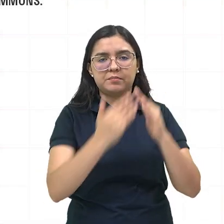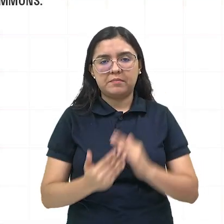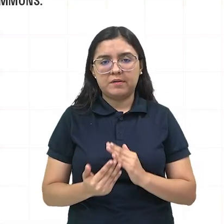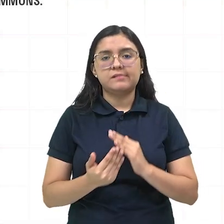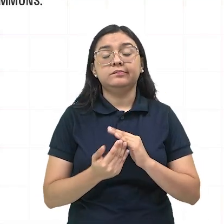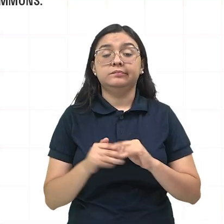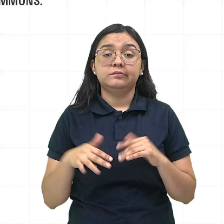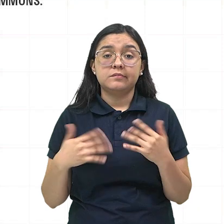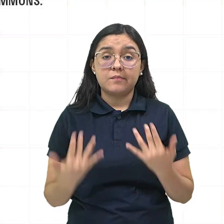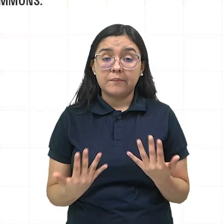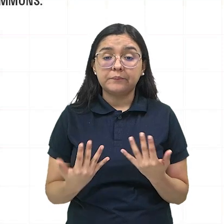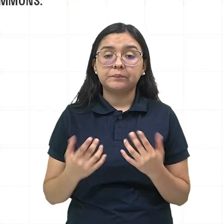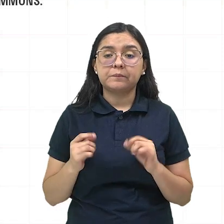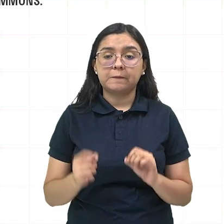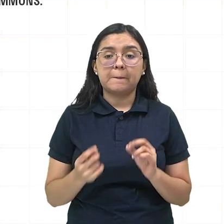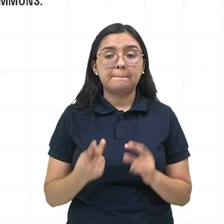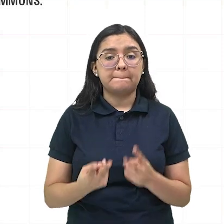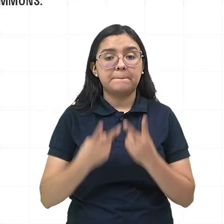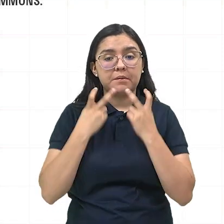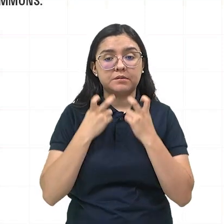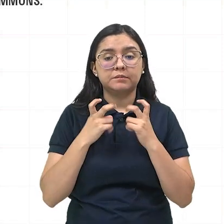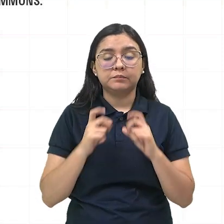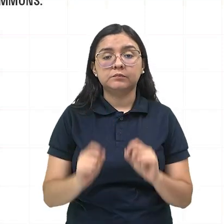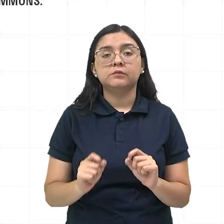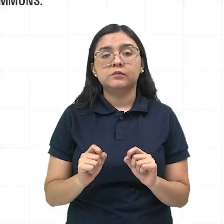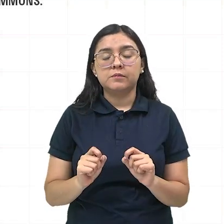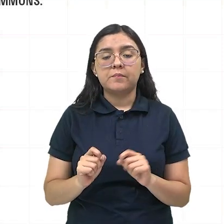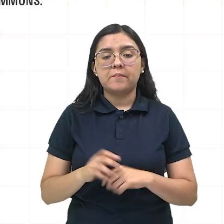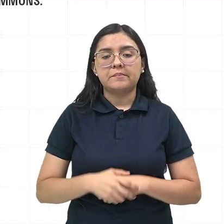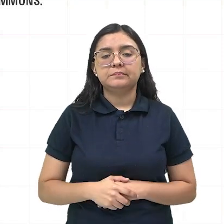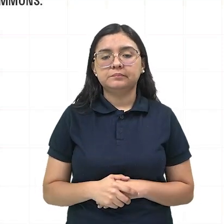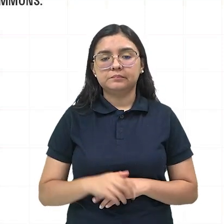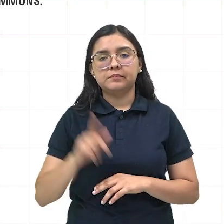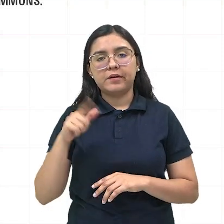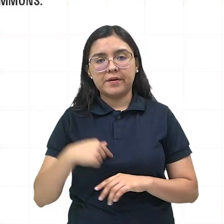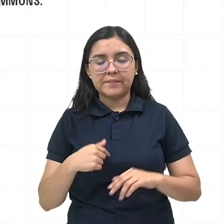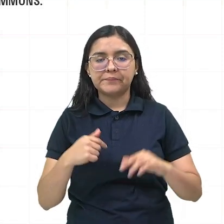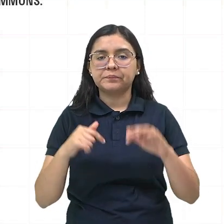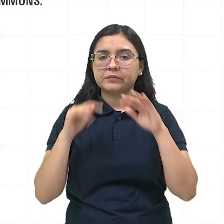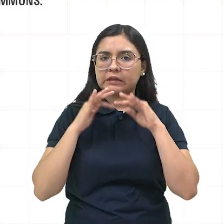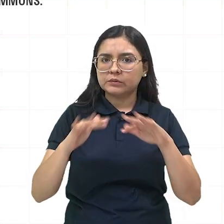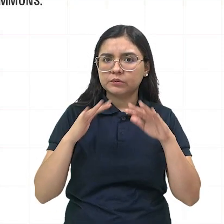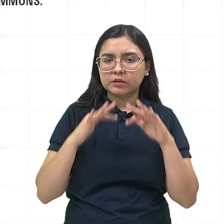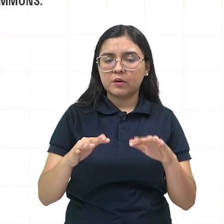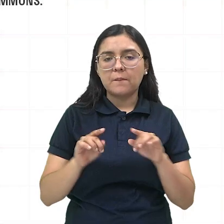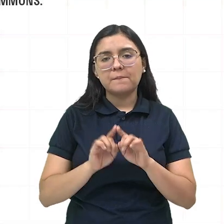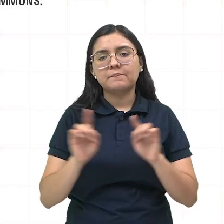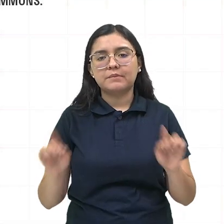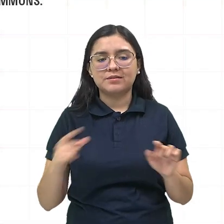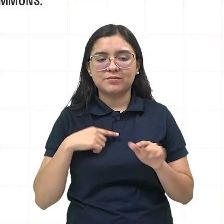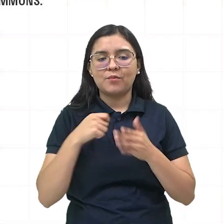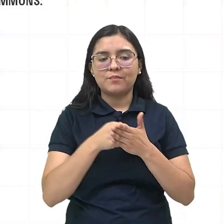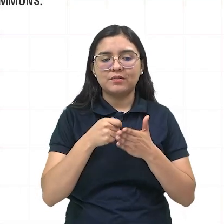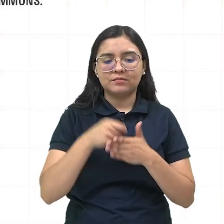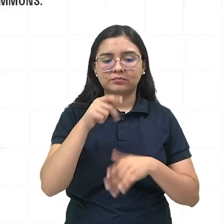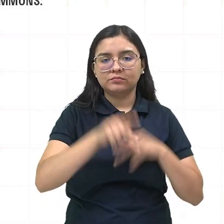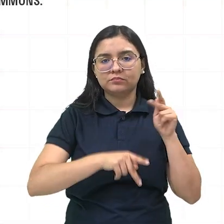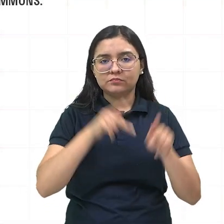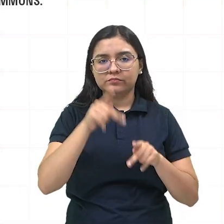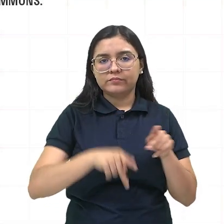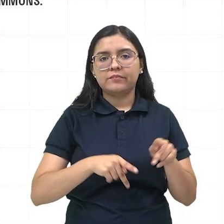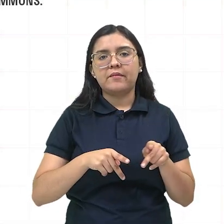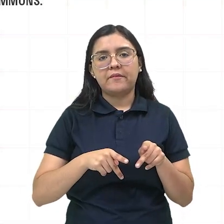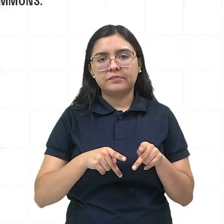tudo mais. Observem como isso é um fator natural que obriga uma pessoa